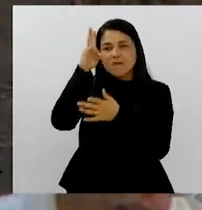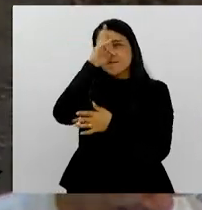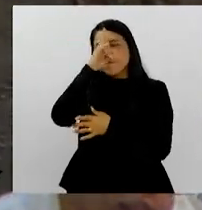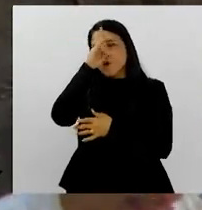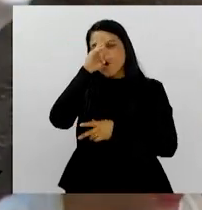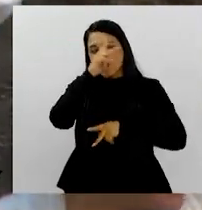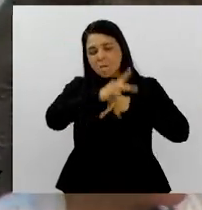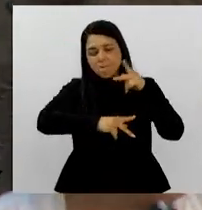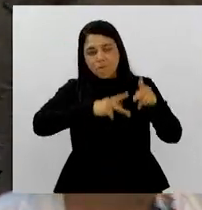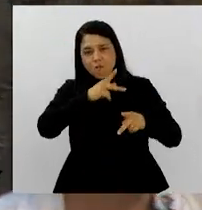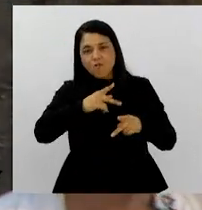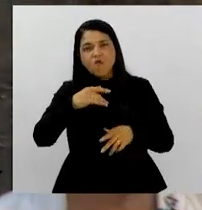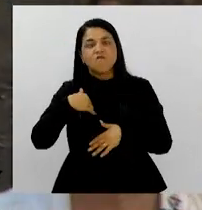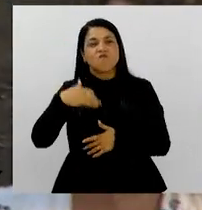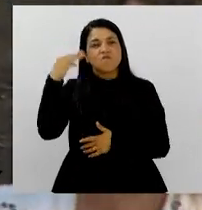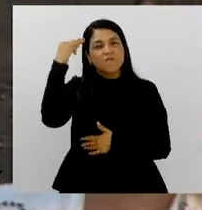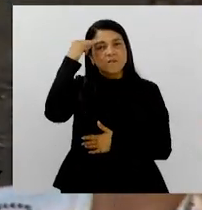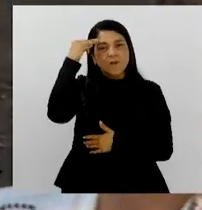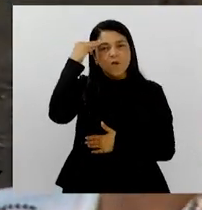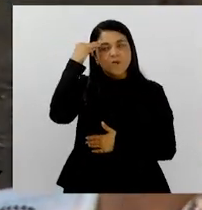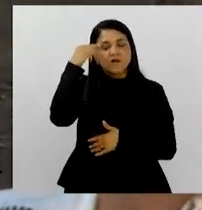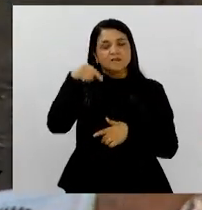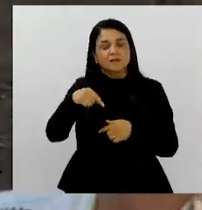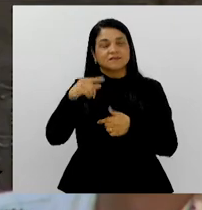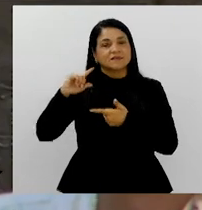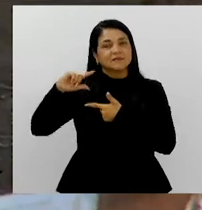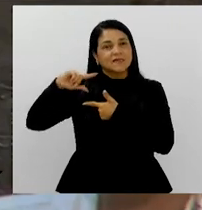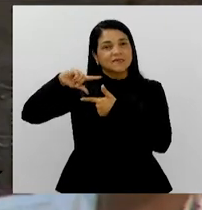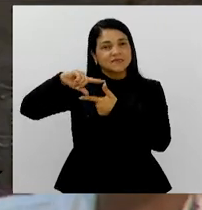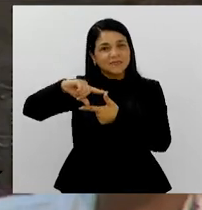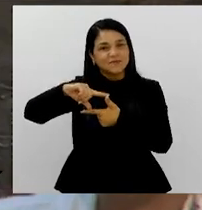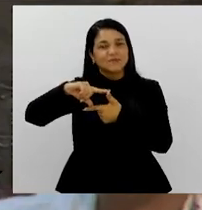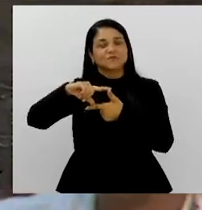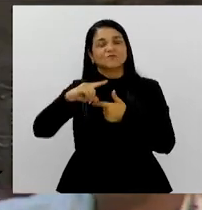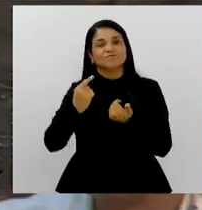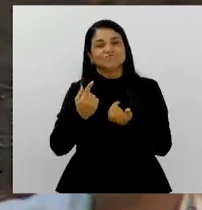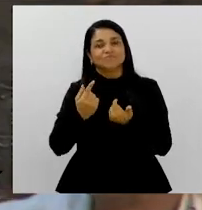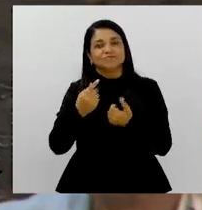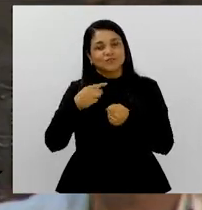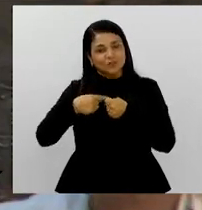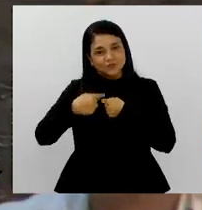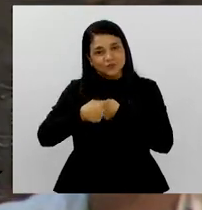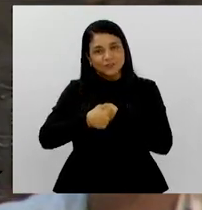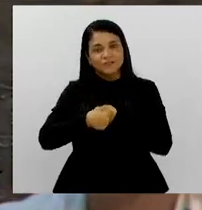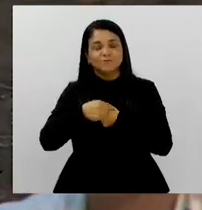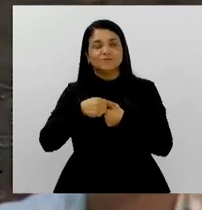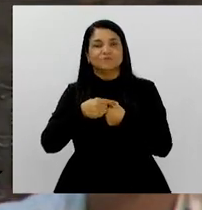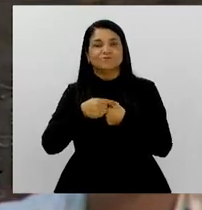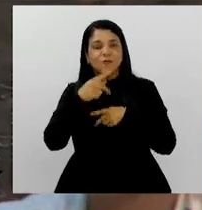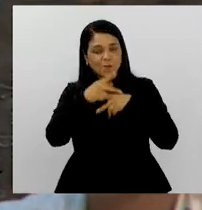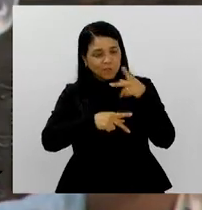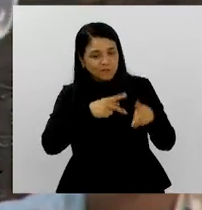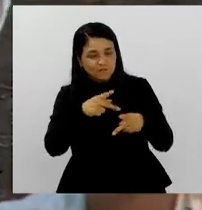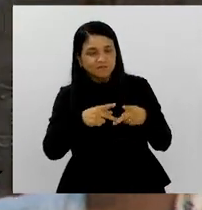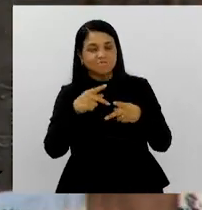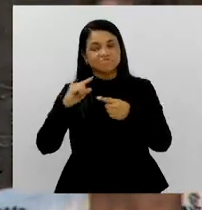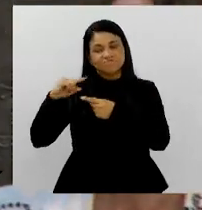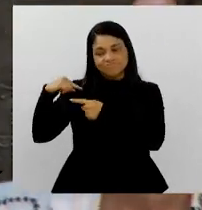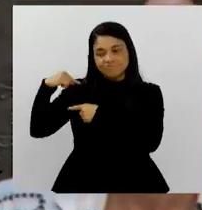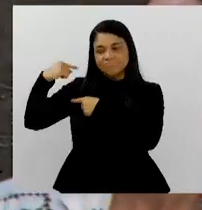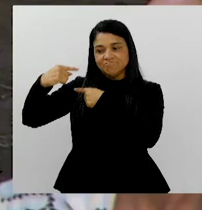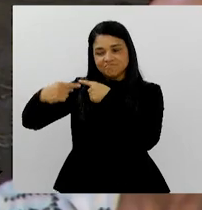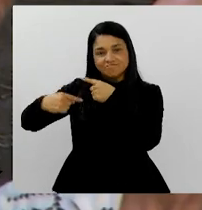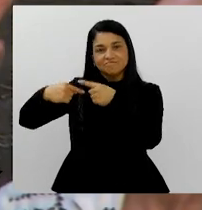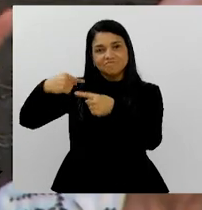tradição, desse município, dessa cidade, e com a criatividade fazem com que isso passe geração por geração, que